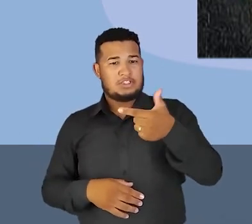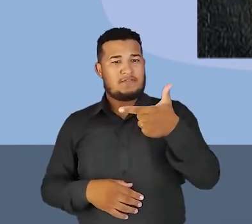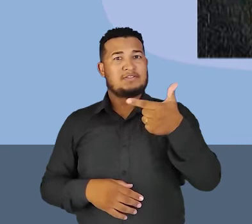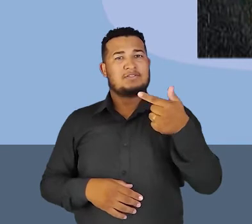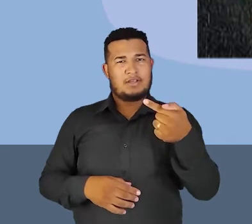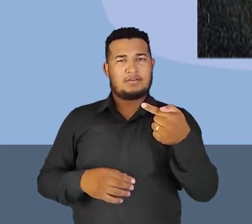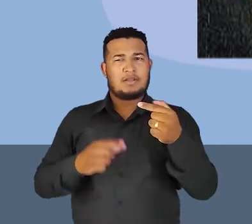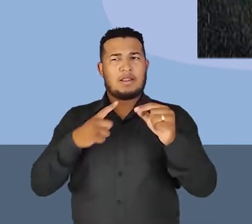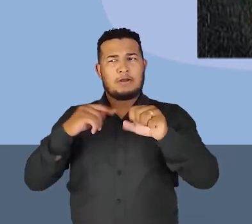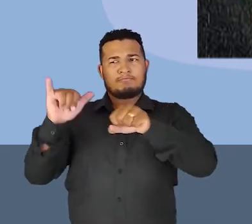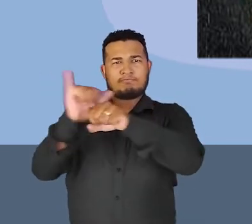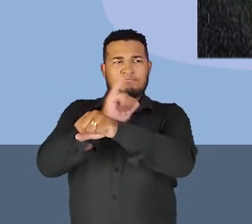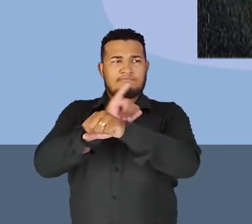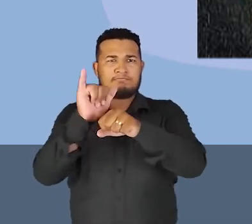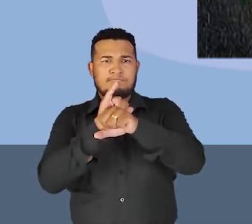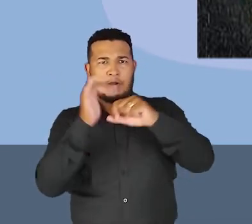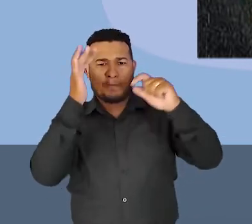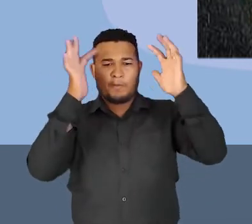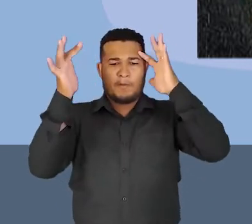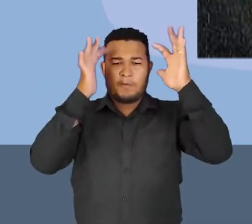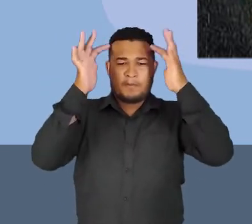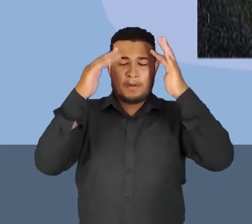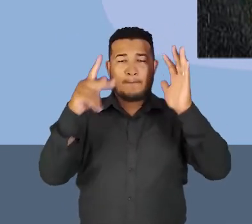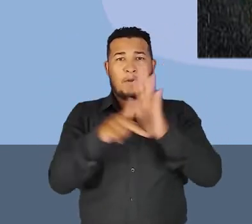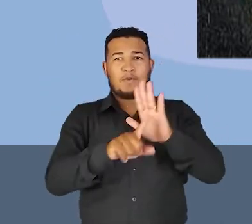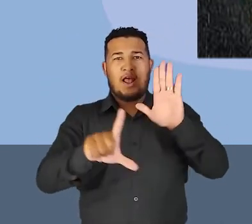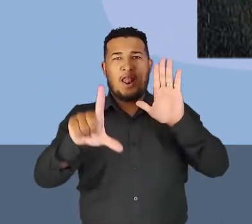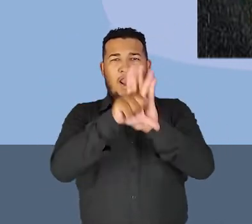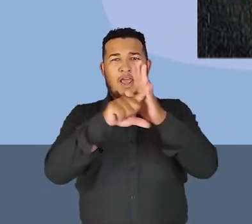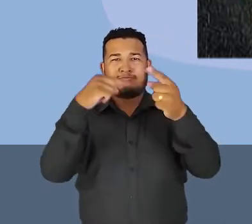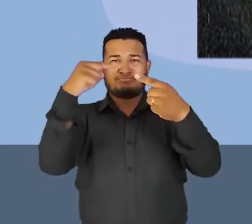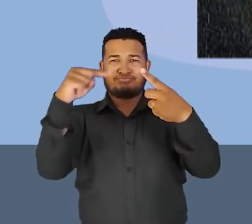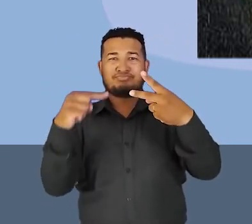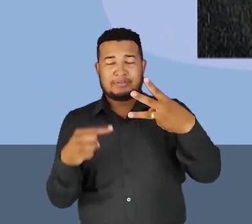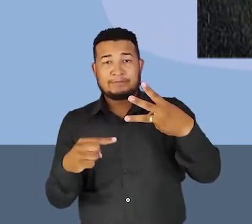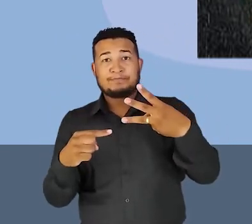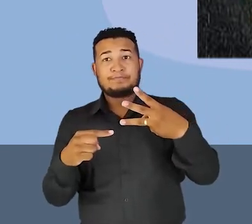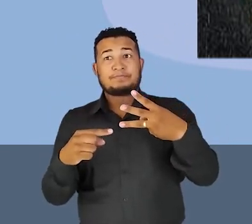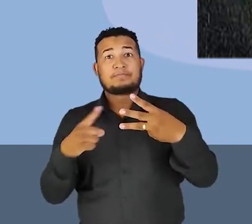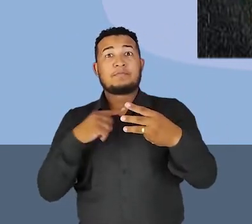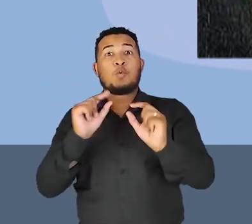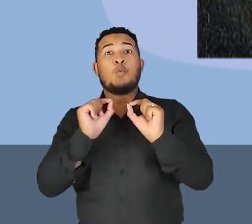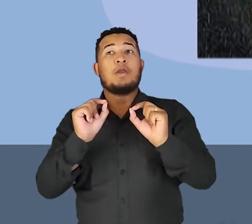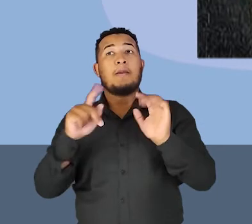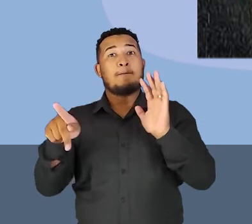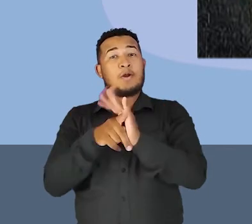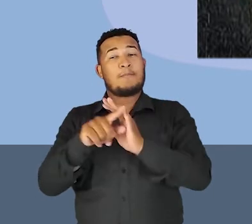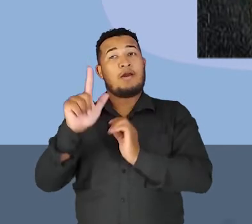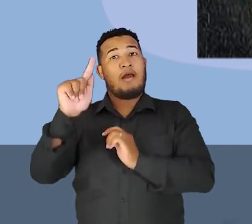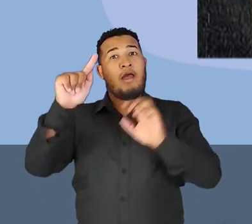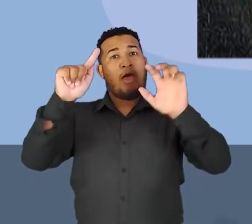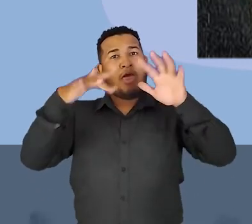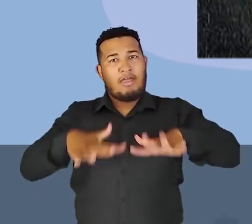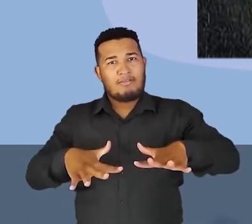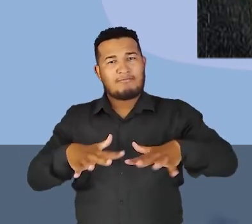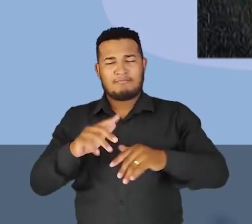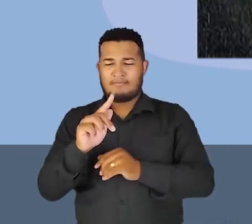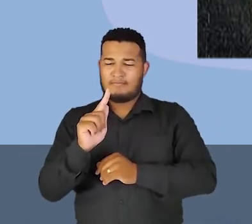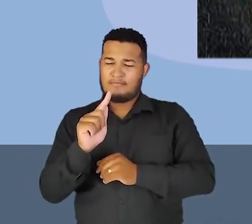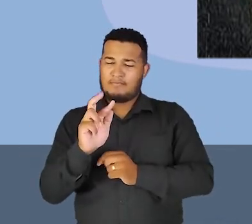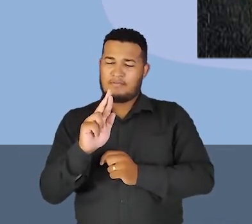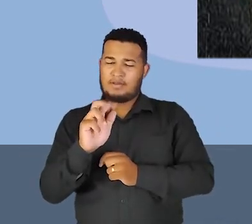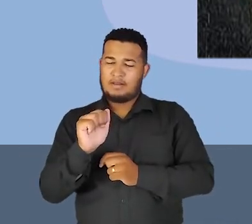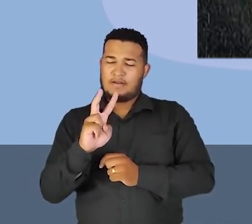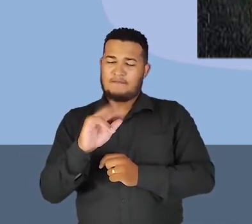Suas formulações, ou as formulações das 3 leis, levou à lei da gravitação universal. A composição da